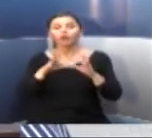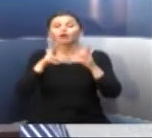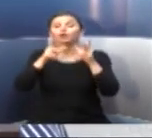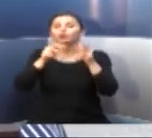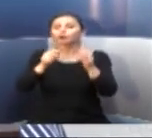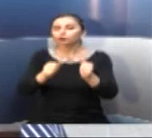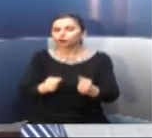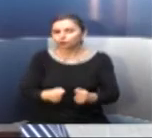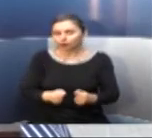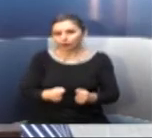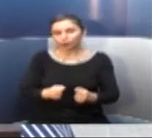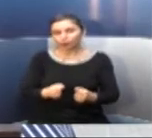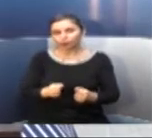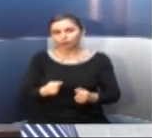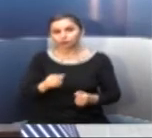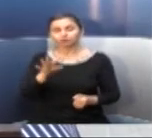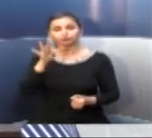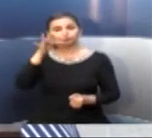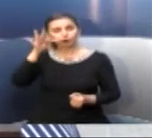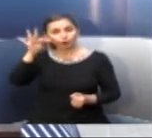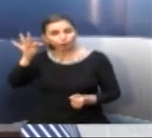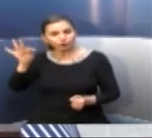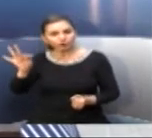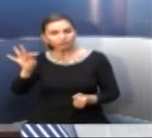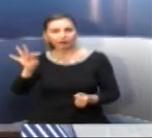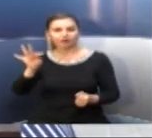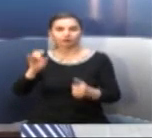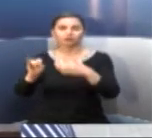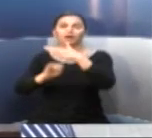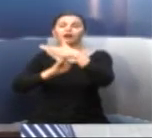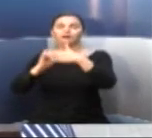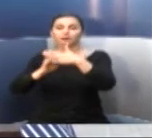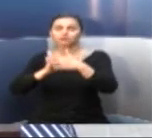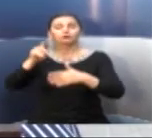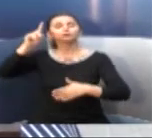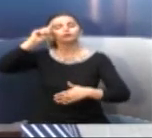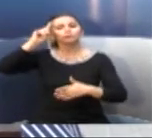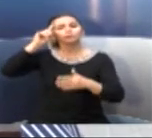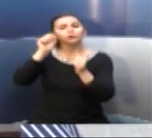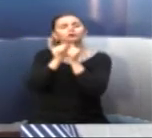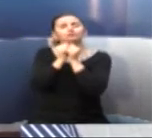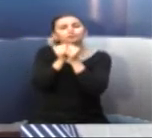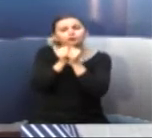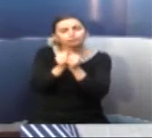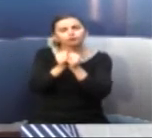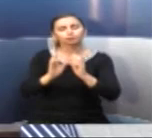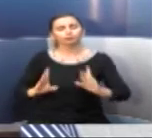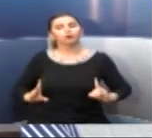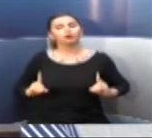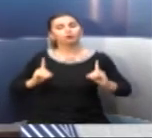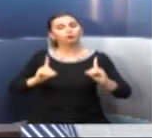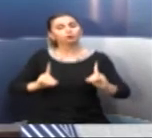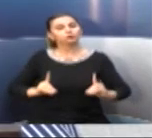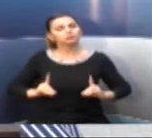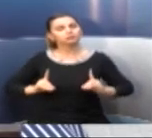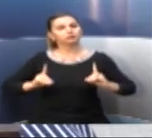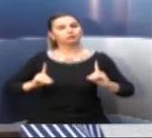dia estão junto ali com o grupo de deficientes, fazendo com que possam ser